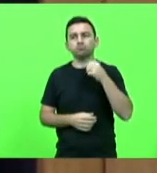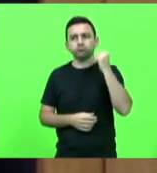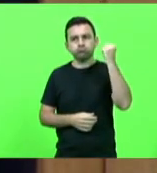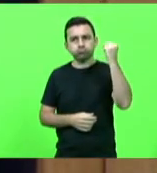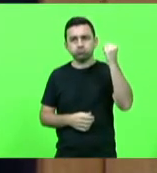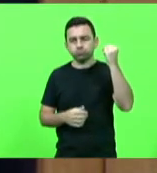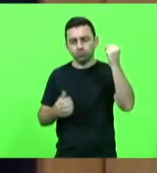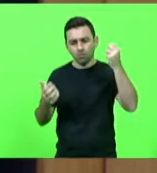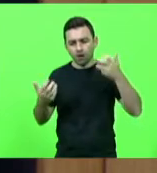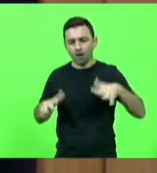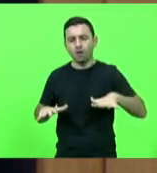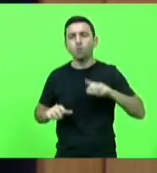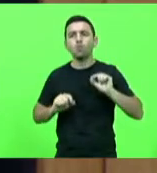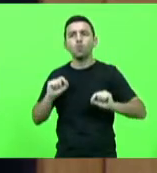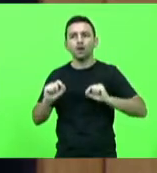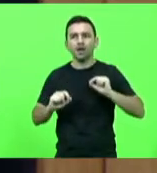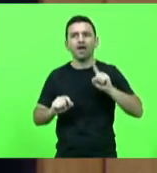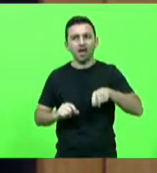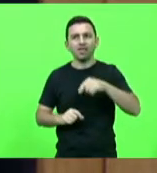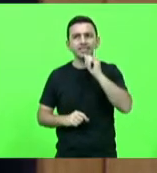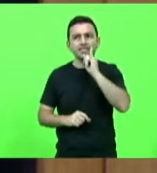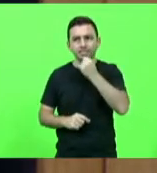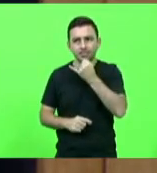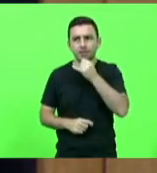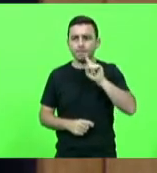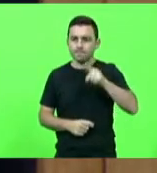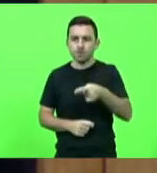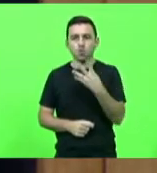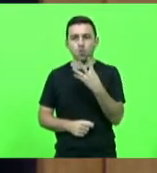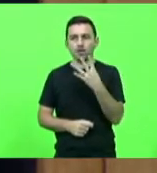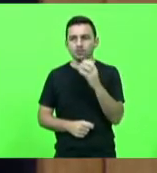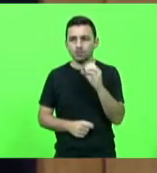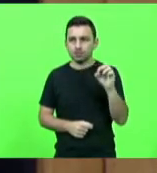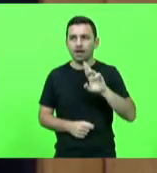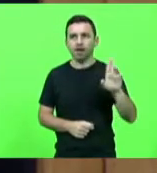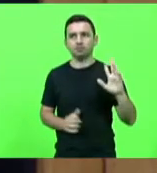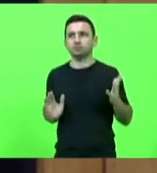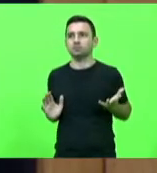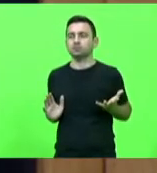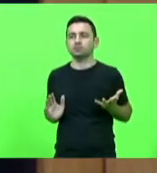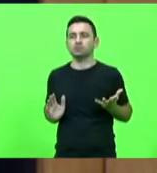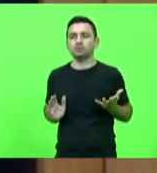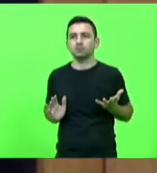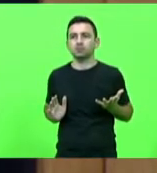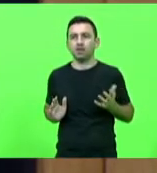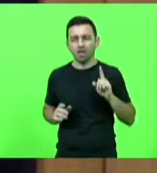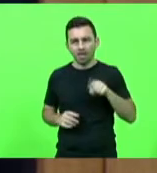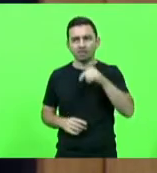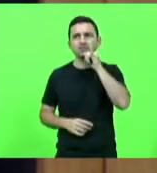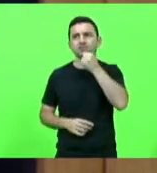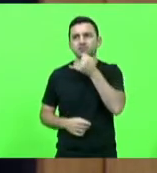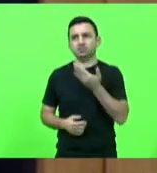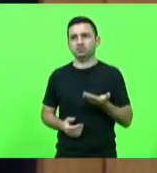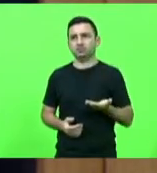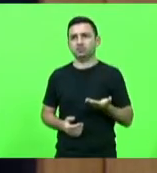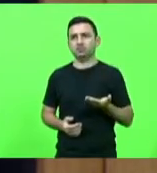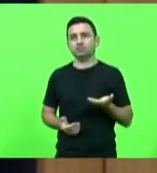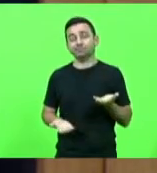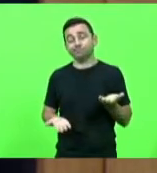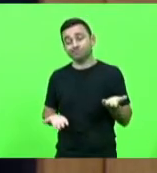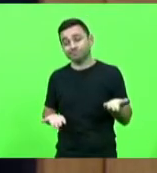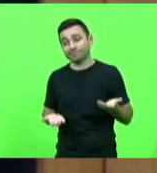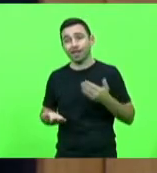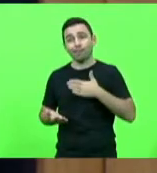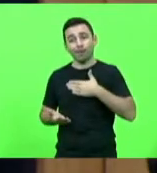porque é triste. Você ganhar R$ 1.400 É triste, mas como é o piso, e eu fiz a